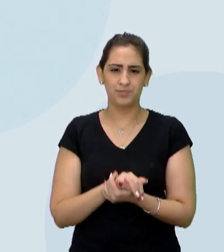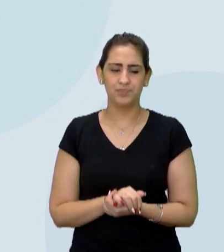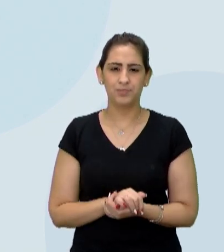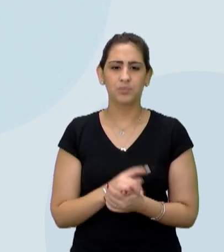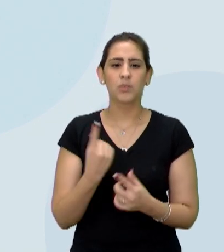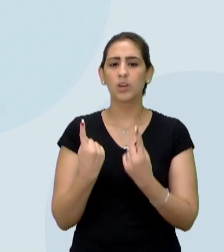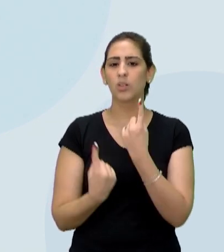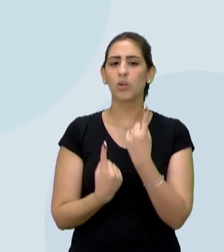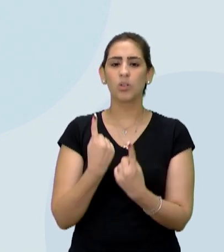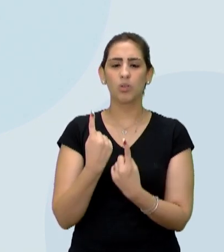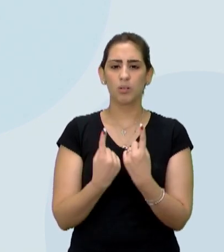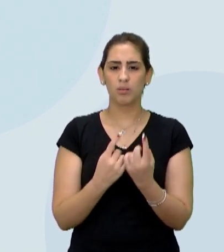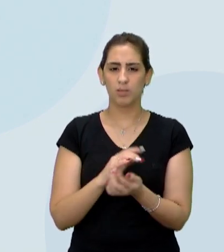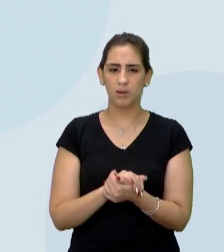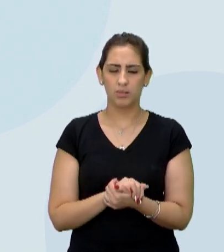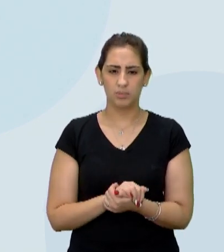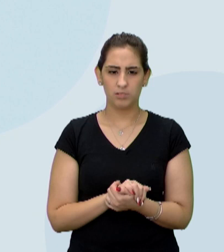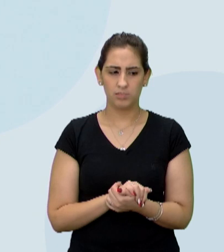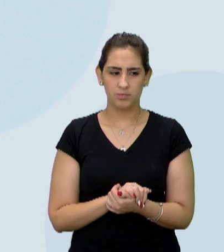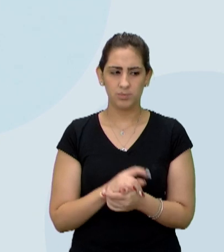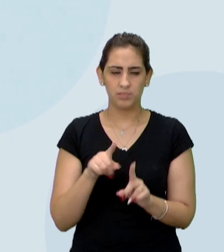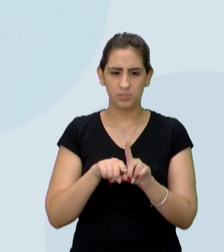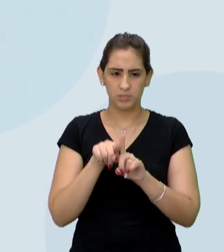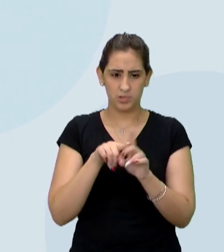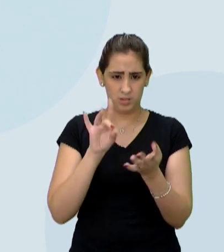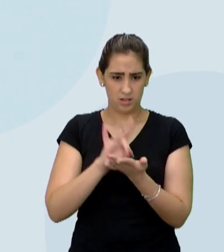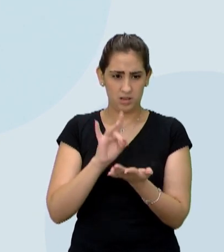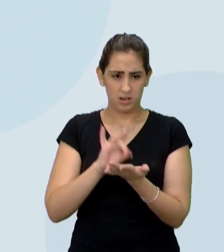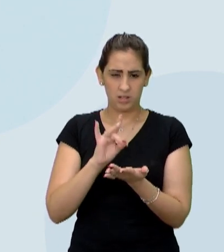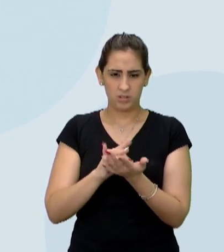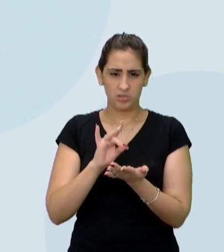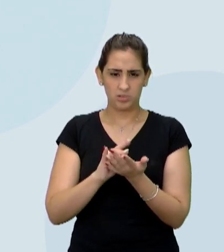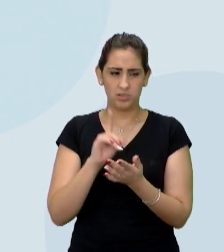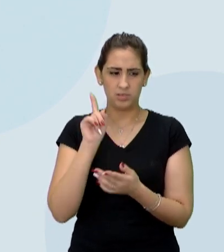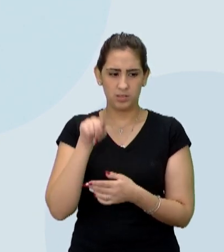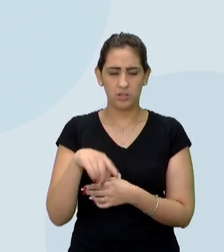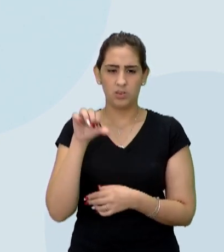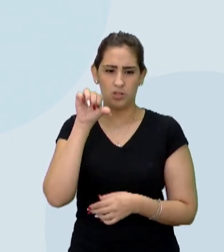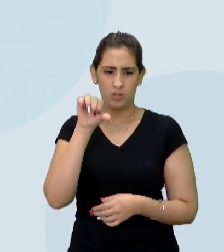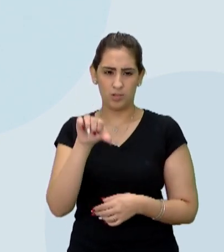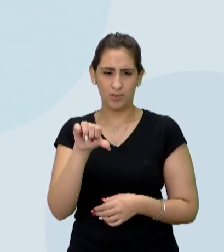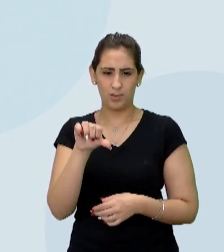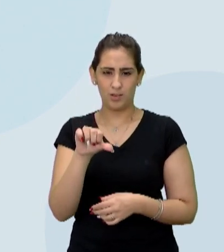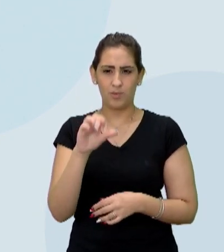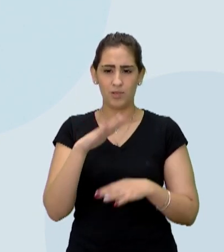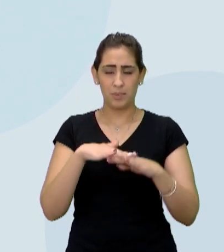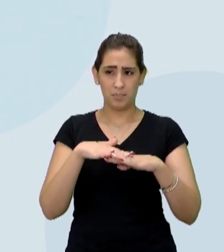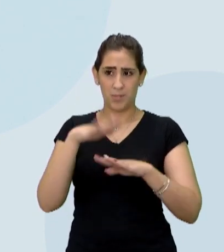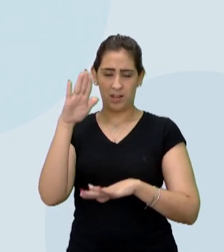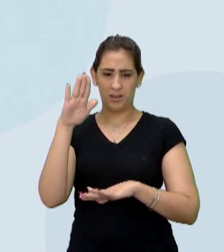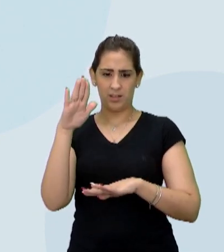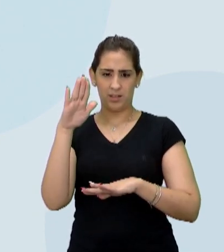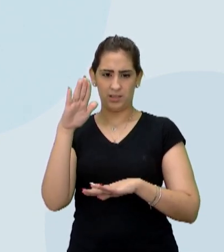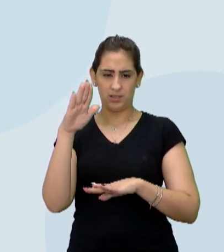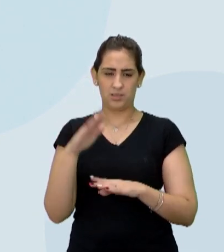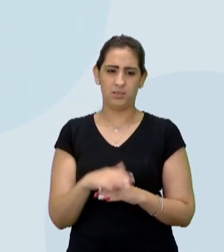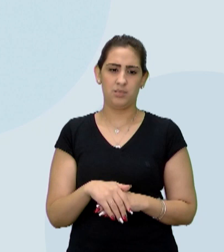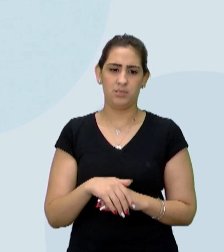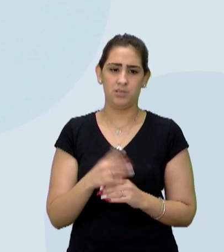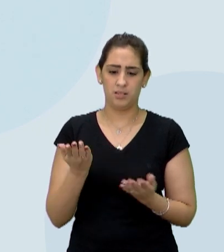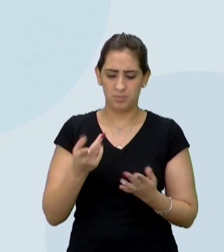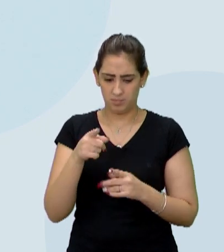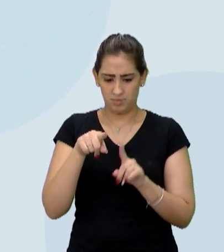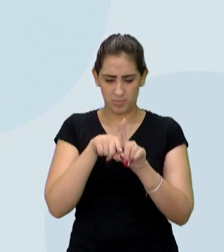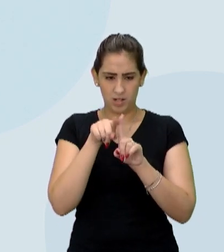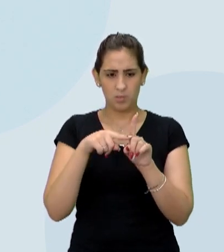verdade, né? Então a temperatura, na realidade, é 9 graus maior, né? O termômetro está indicando 9 graus a menos, tá